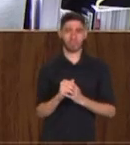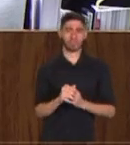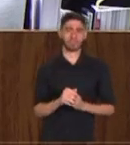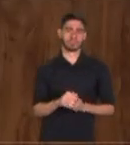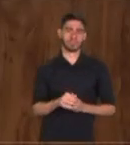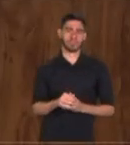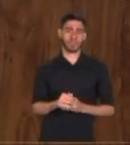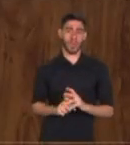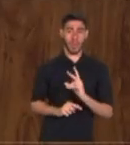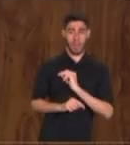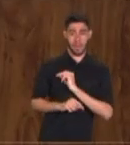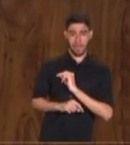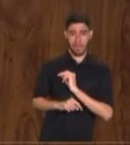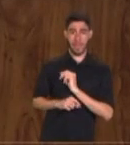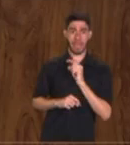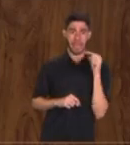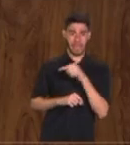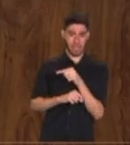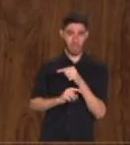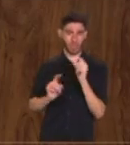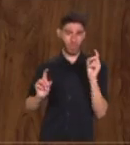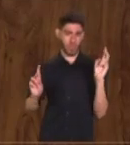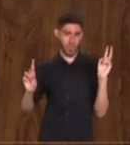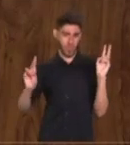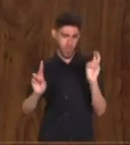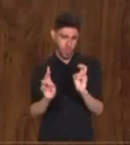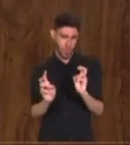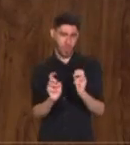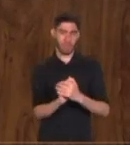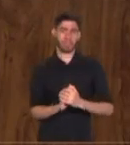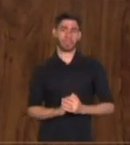Bom, quanto ao mérito da causa, senhor presidente,